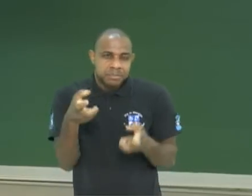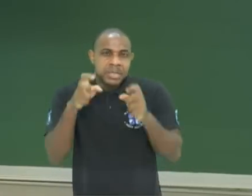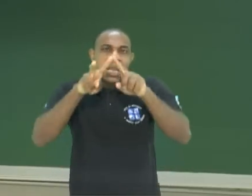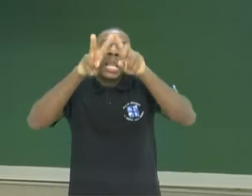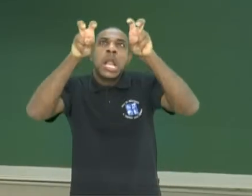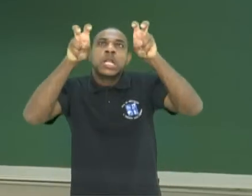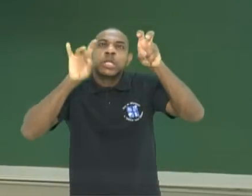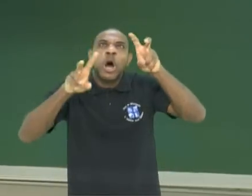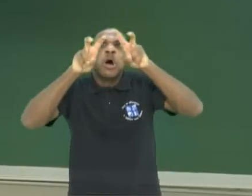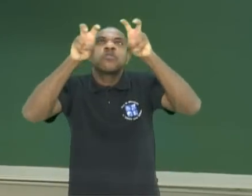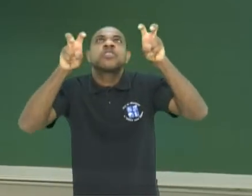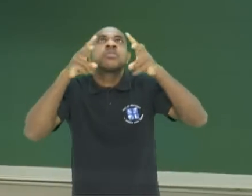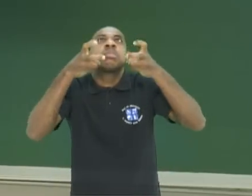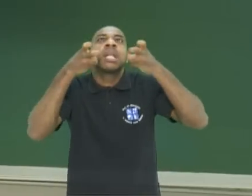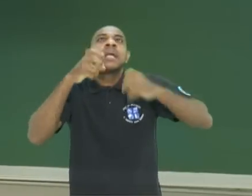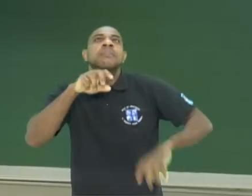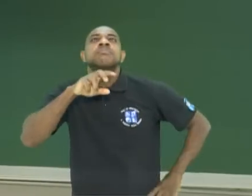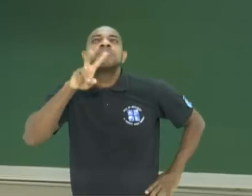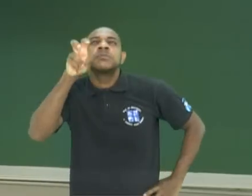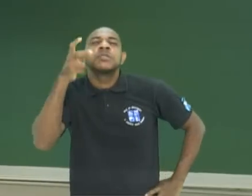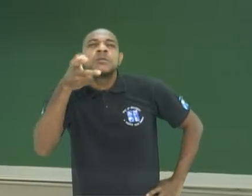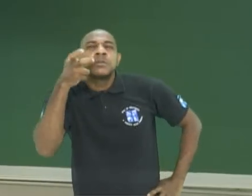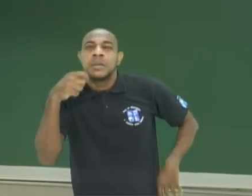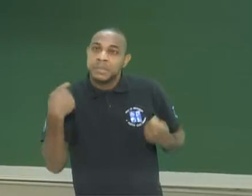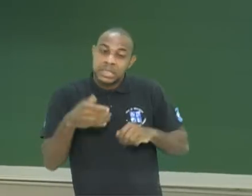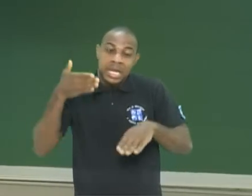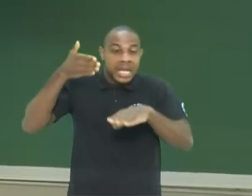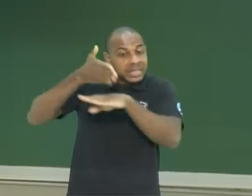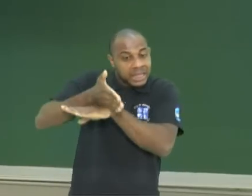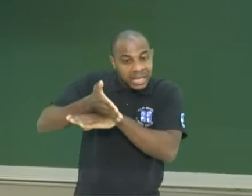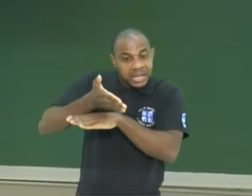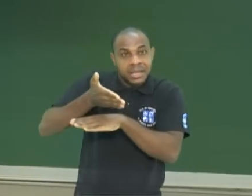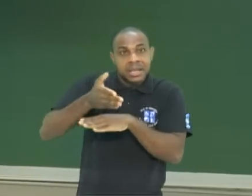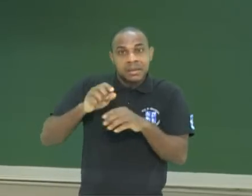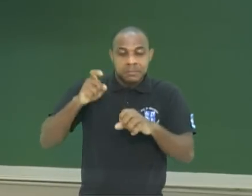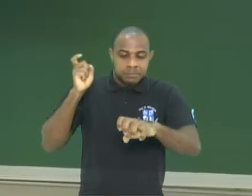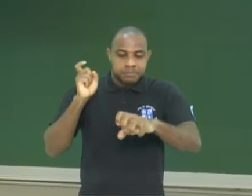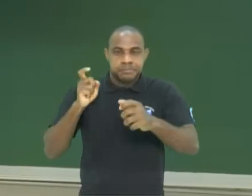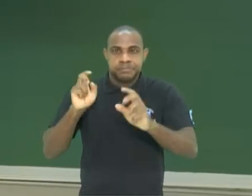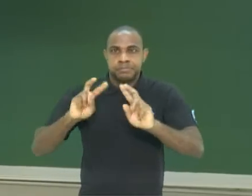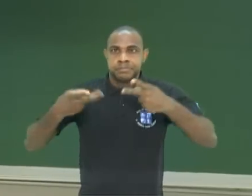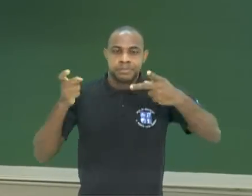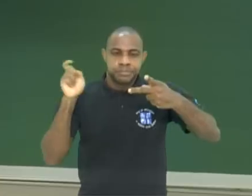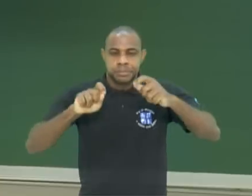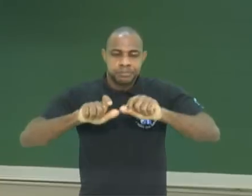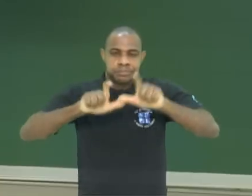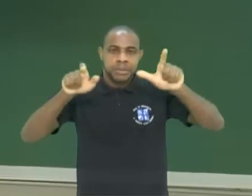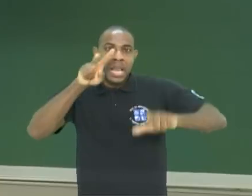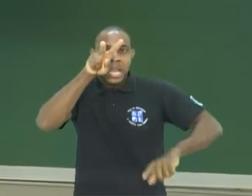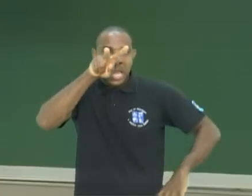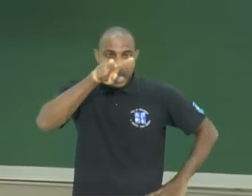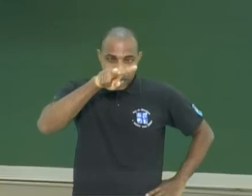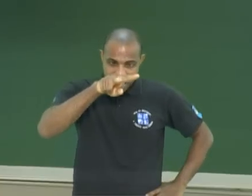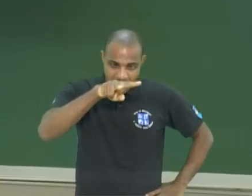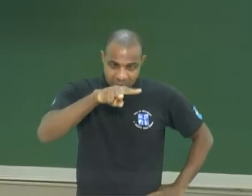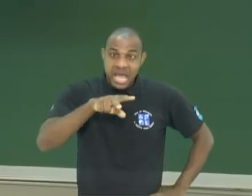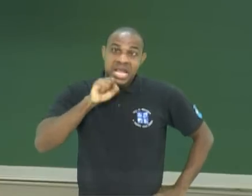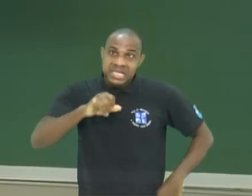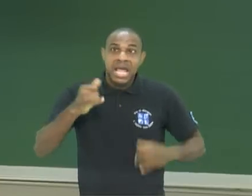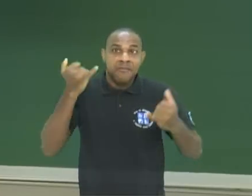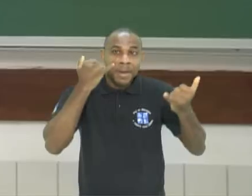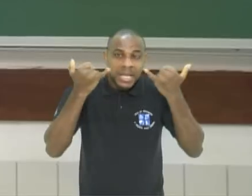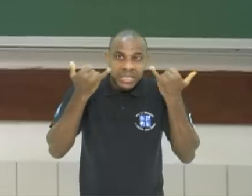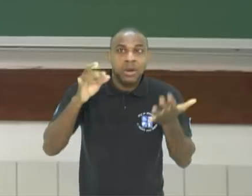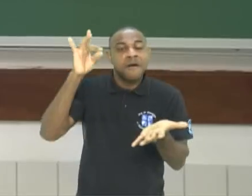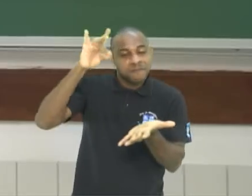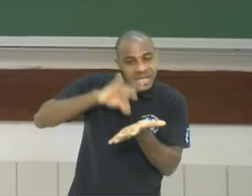ao título, que é interessante que você entre ali naquele link para você saber do que se trata. Por quê? Porque pode